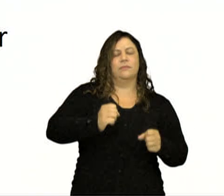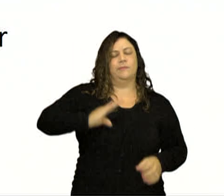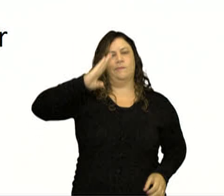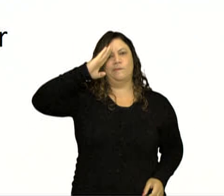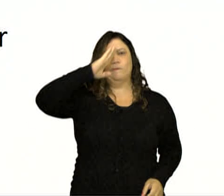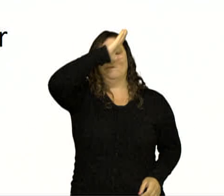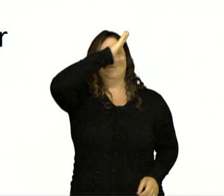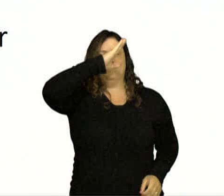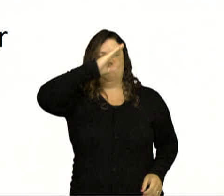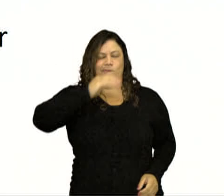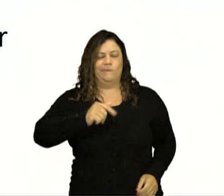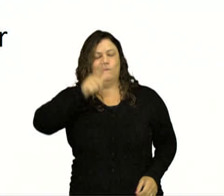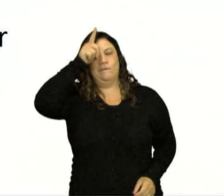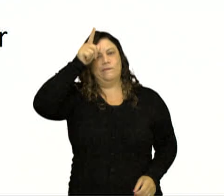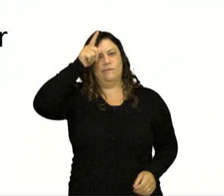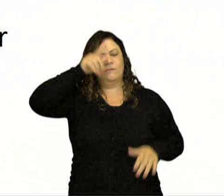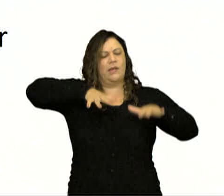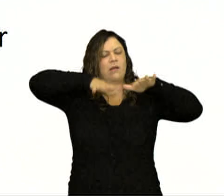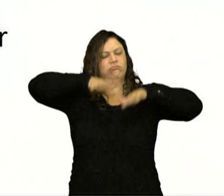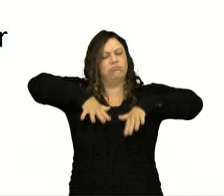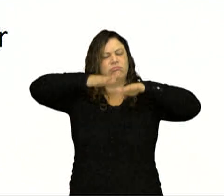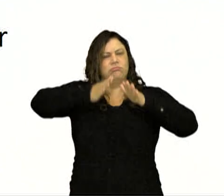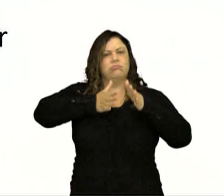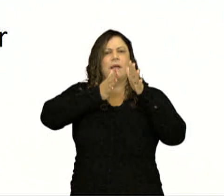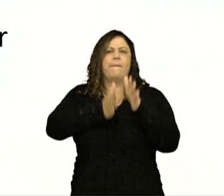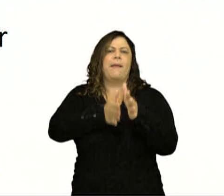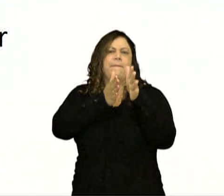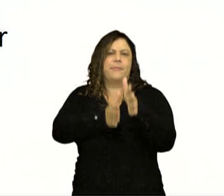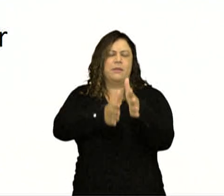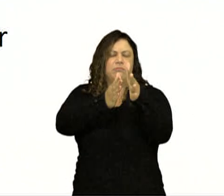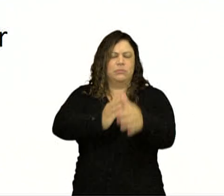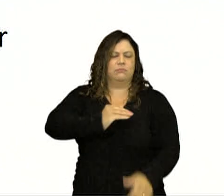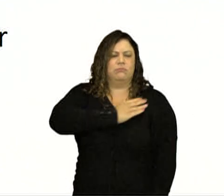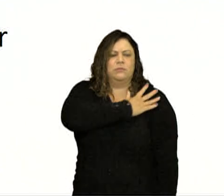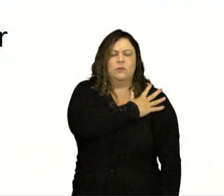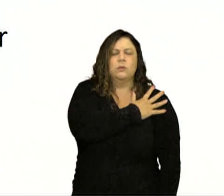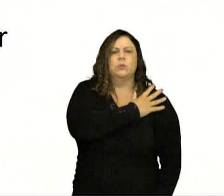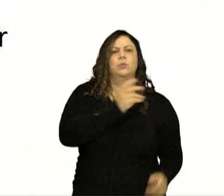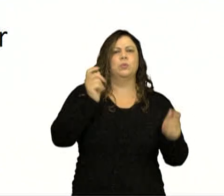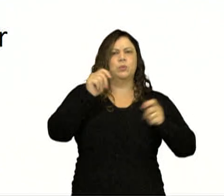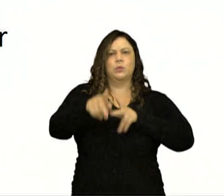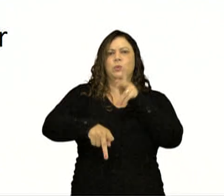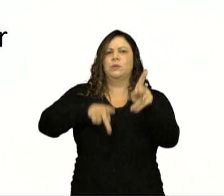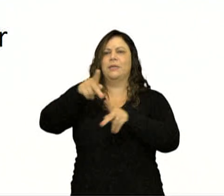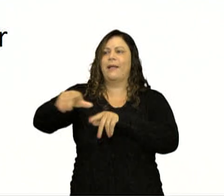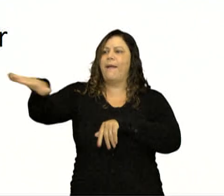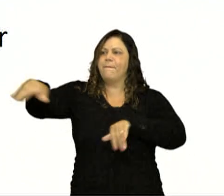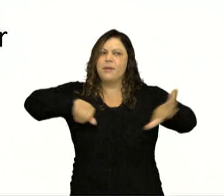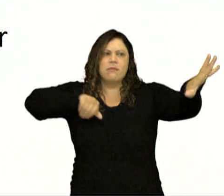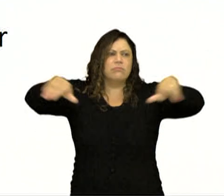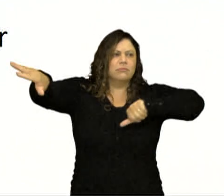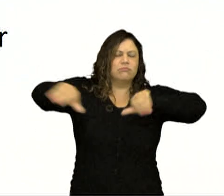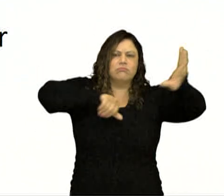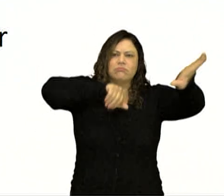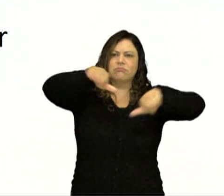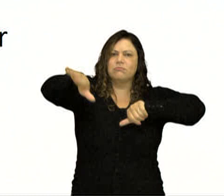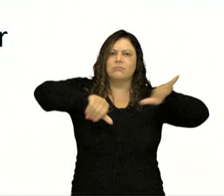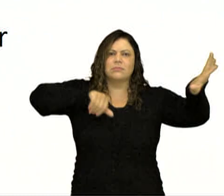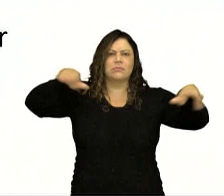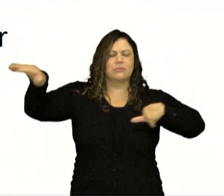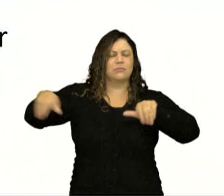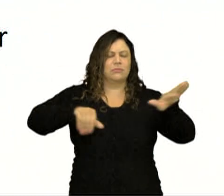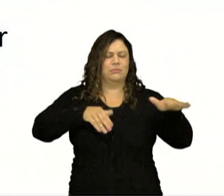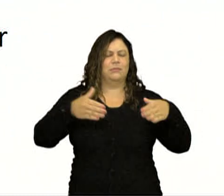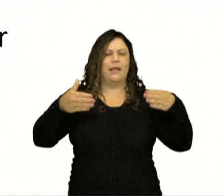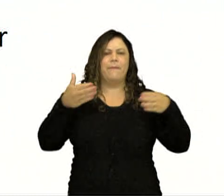alemão através de desfiles cívicos militares. Então, os desfiles militares que era chamada população para participar. Assim, a população iria